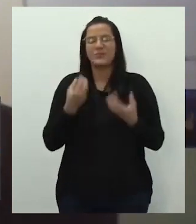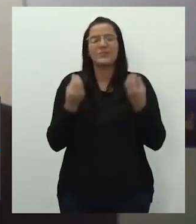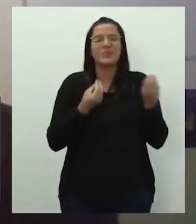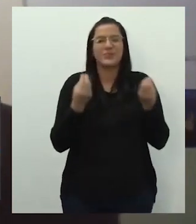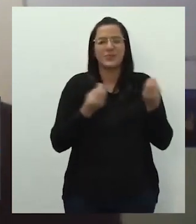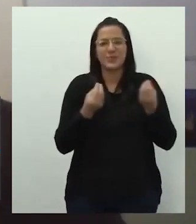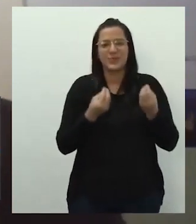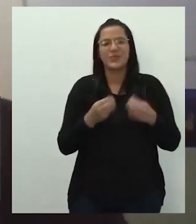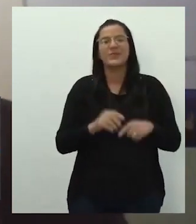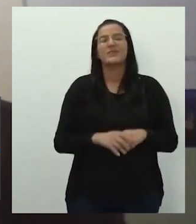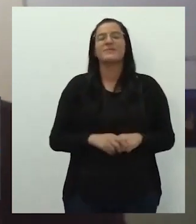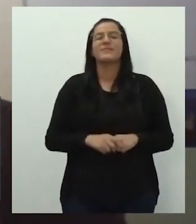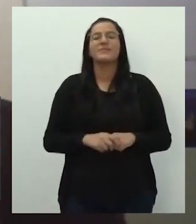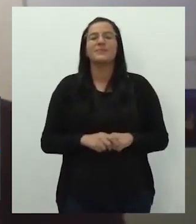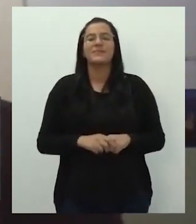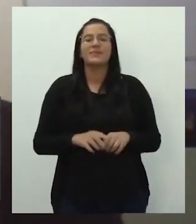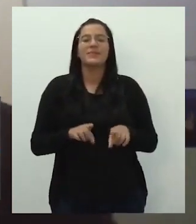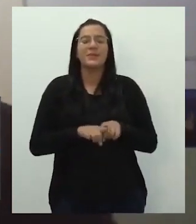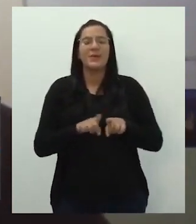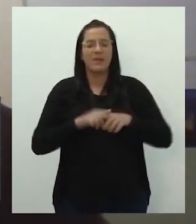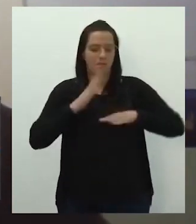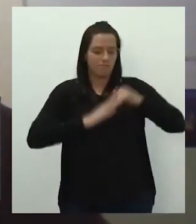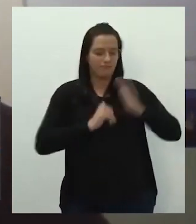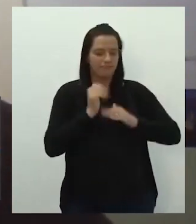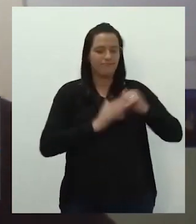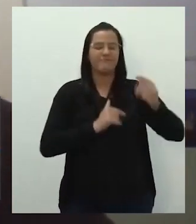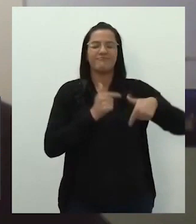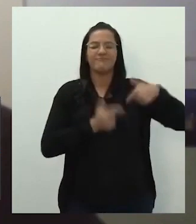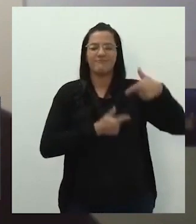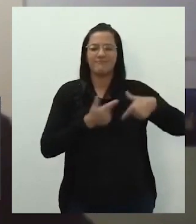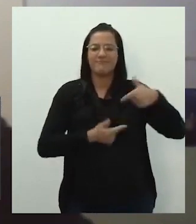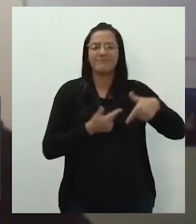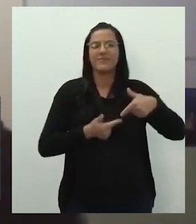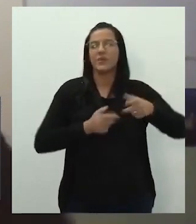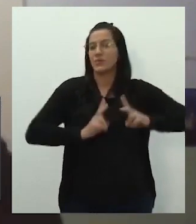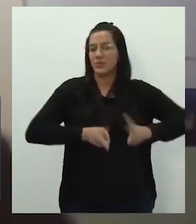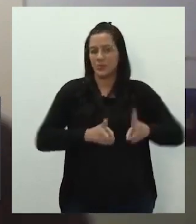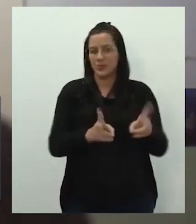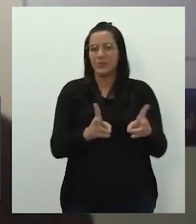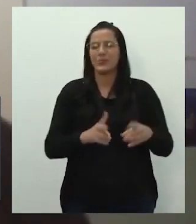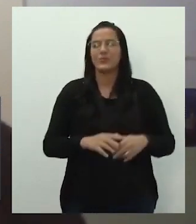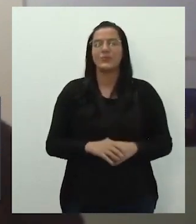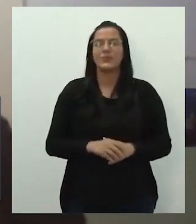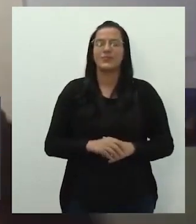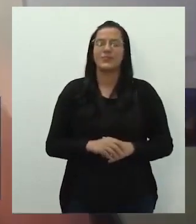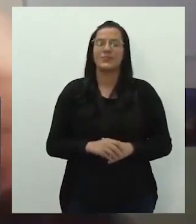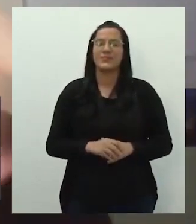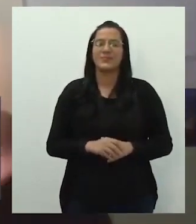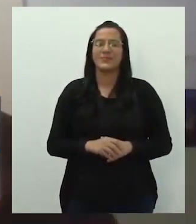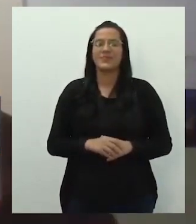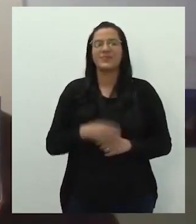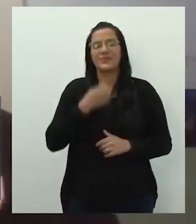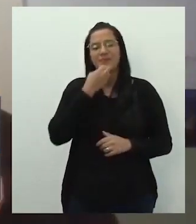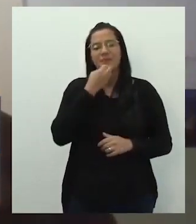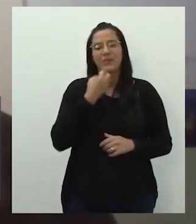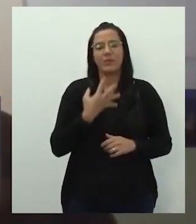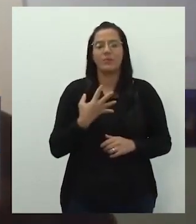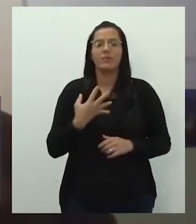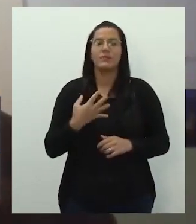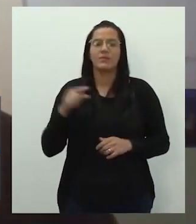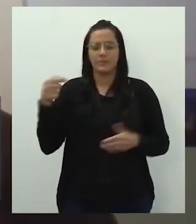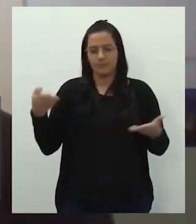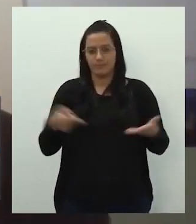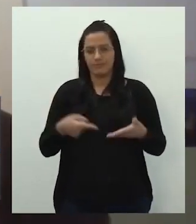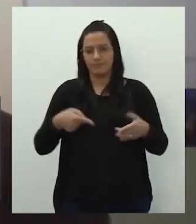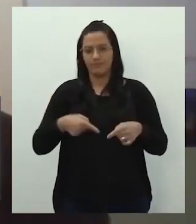preciso falar um pouquinho sobre como é que foram as habilidades que a gente trabalhou e vamos trabalhar ainda. Bom, nesse